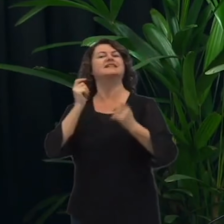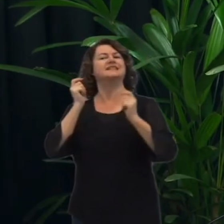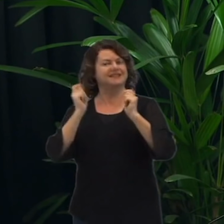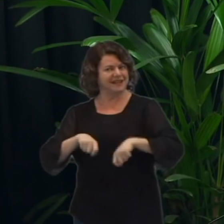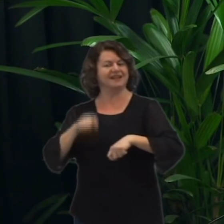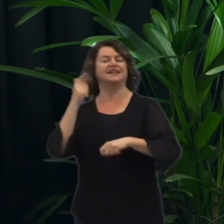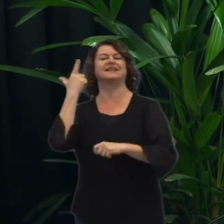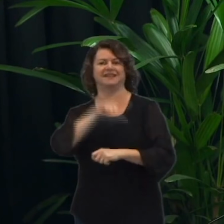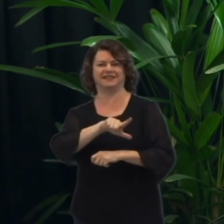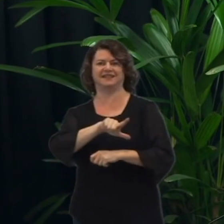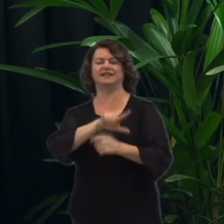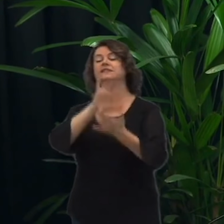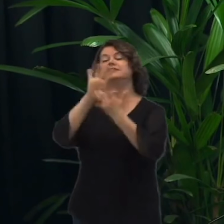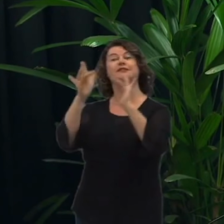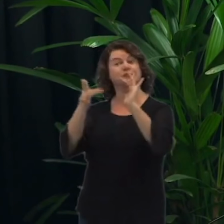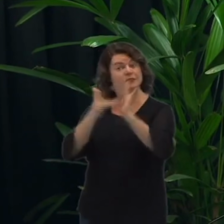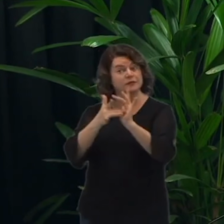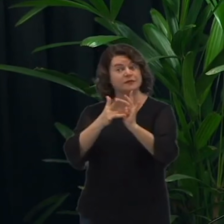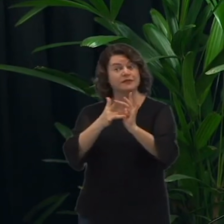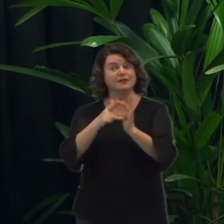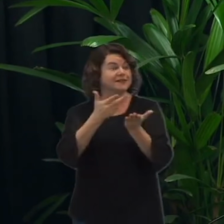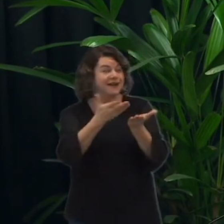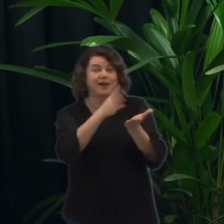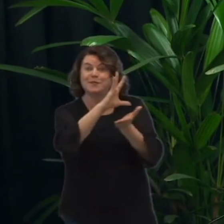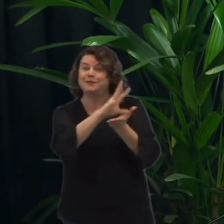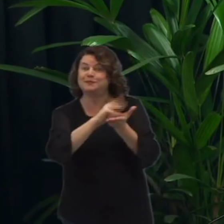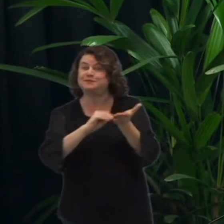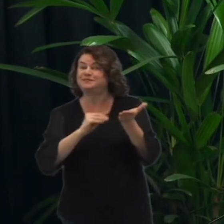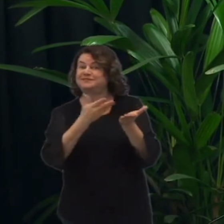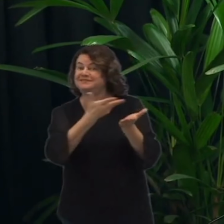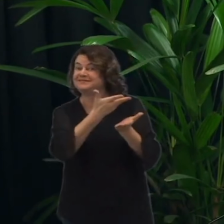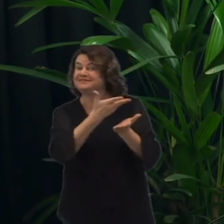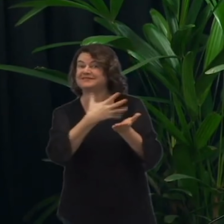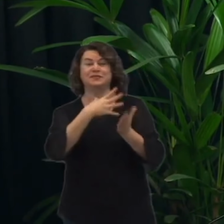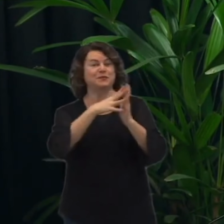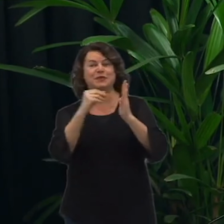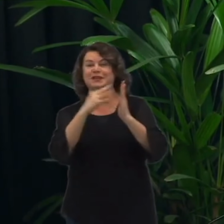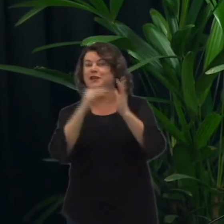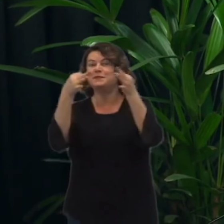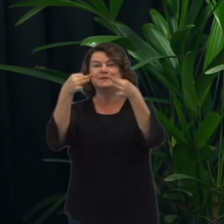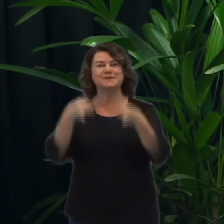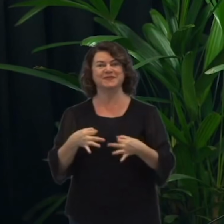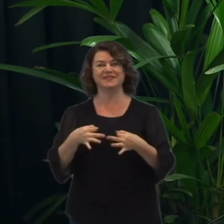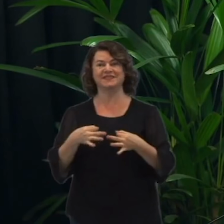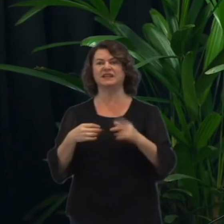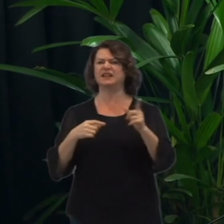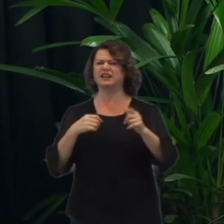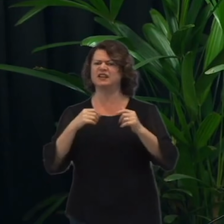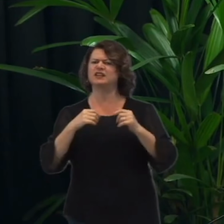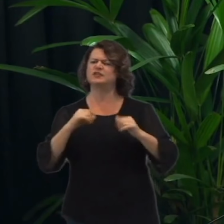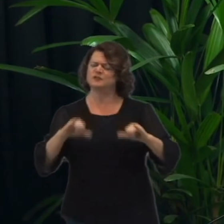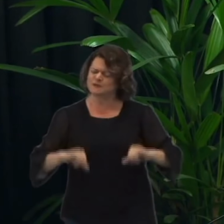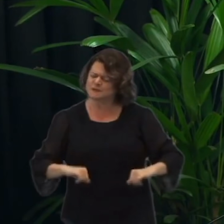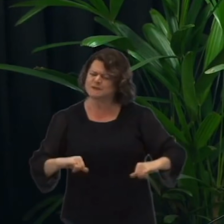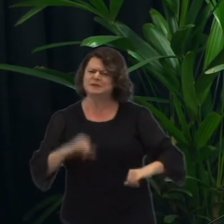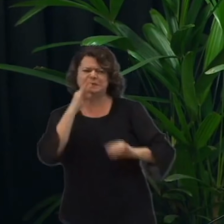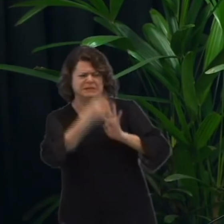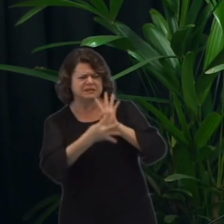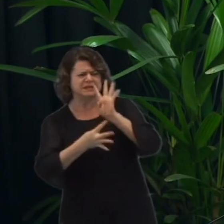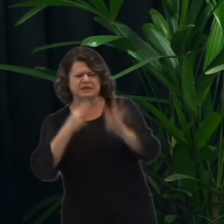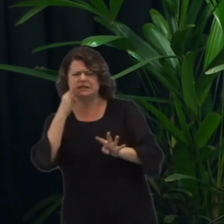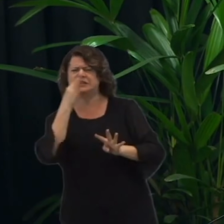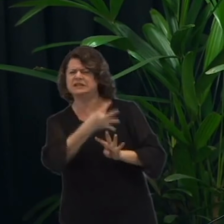manso. Jesus sofreu injustiças, sofreu perseguições e o tempo todo ele manteve um